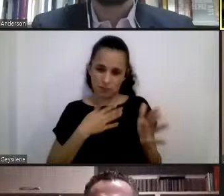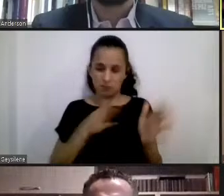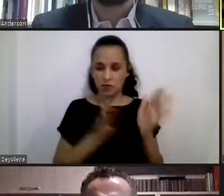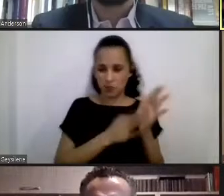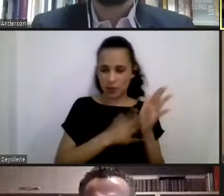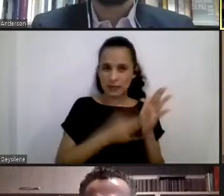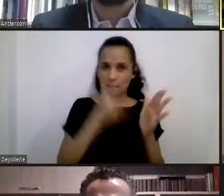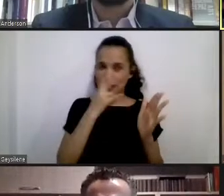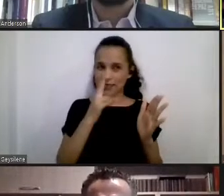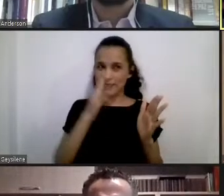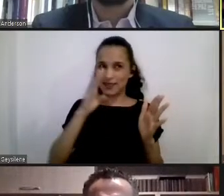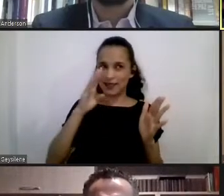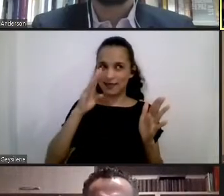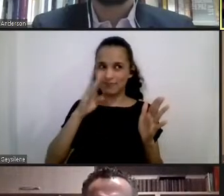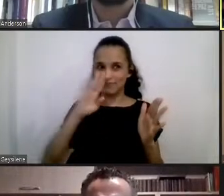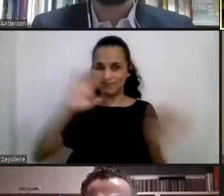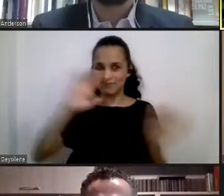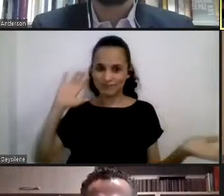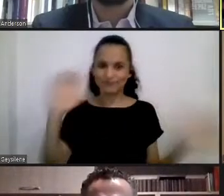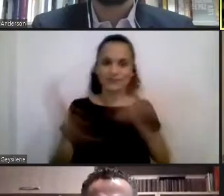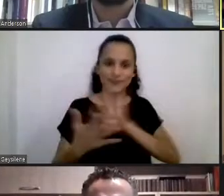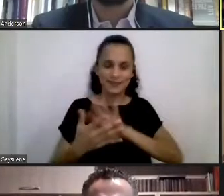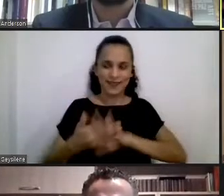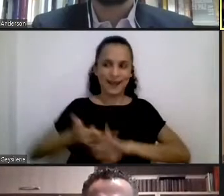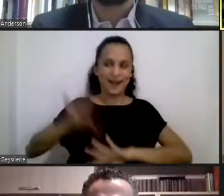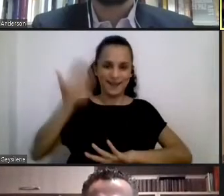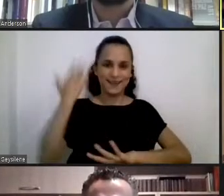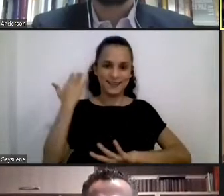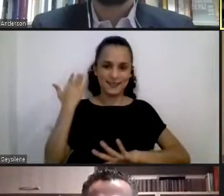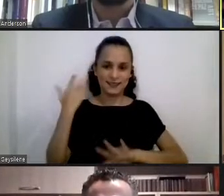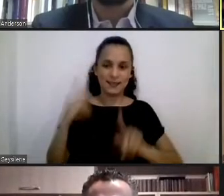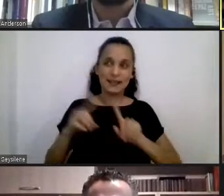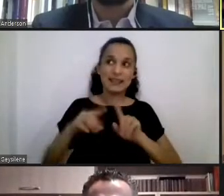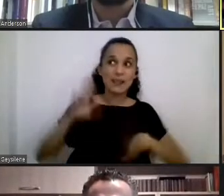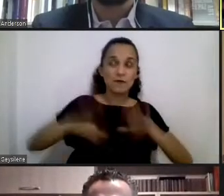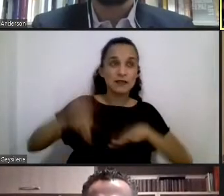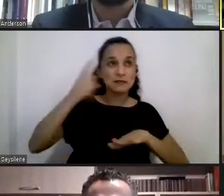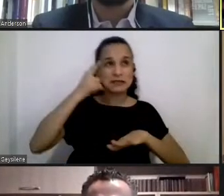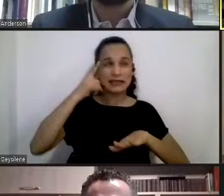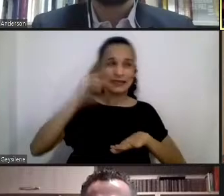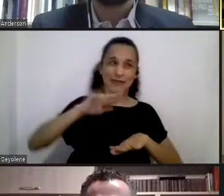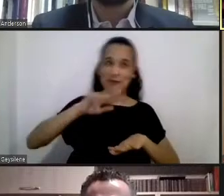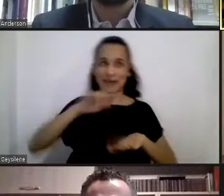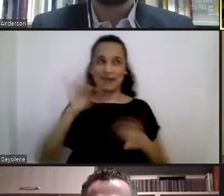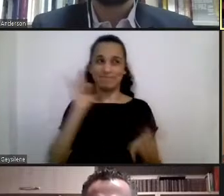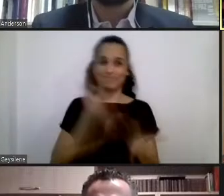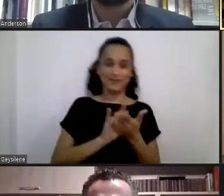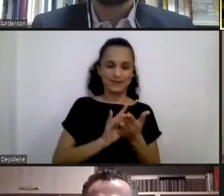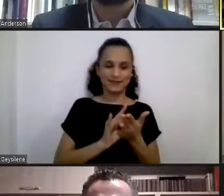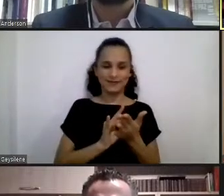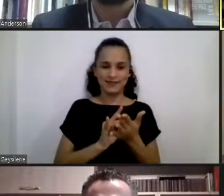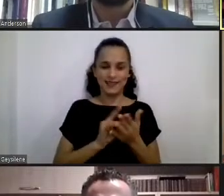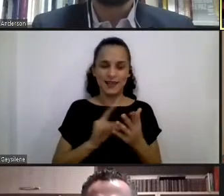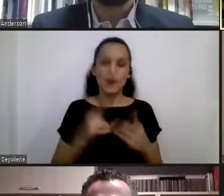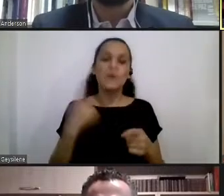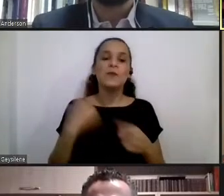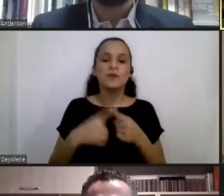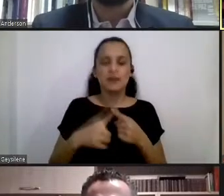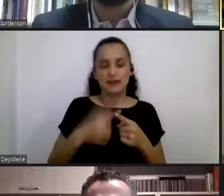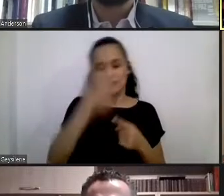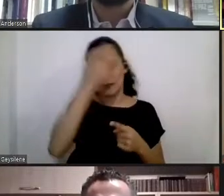e talvez até um pouco surreal, como os analistas